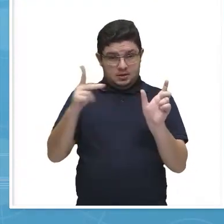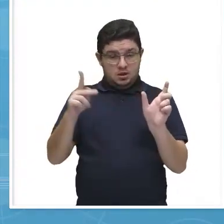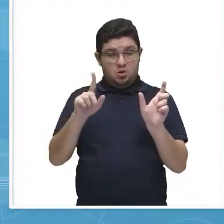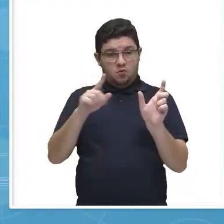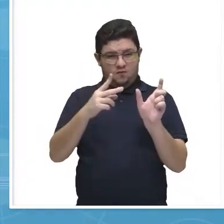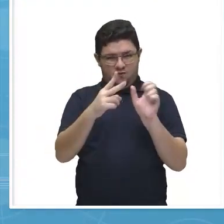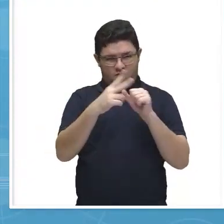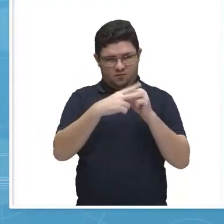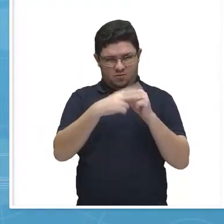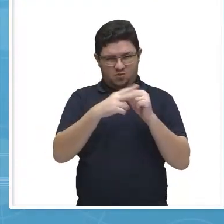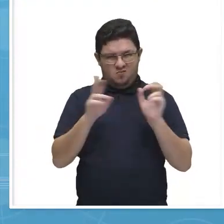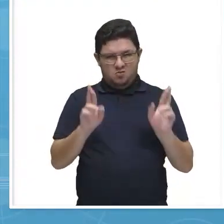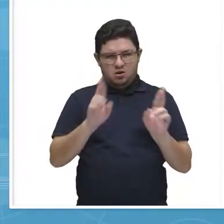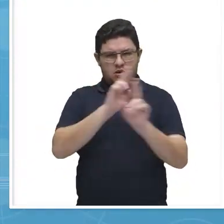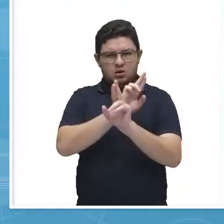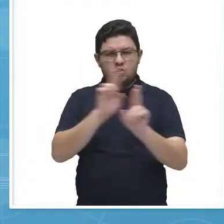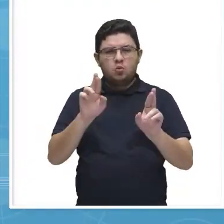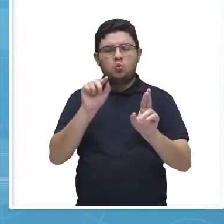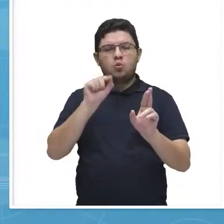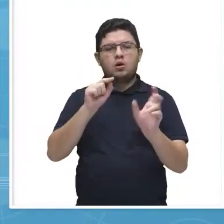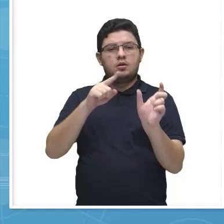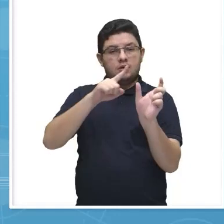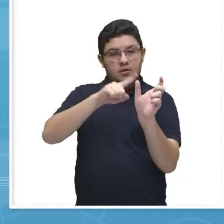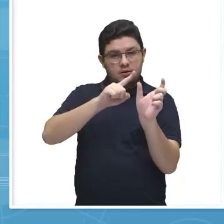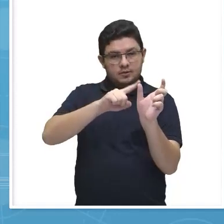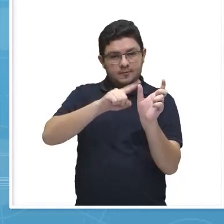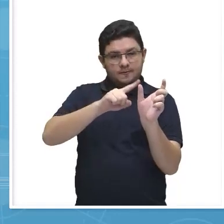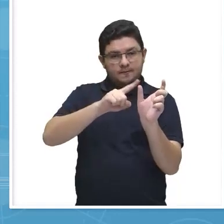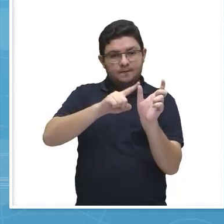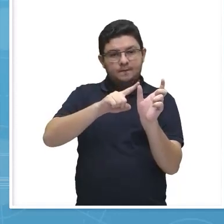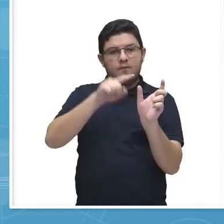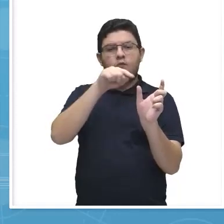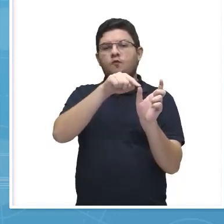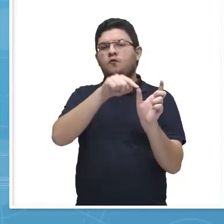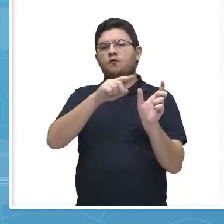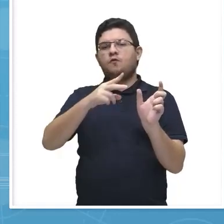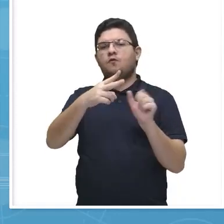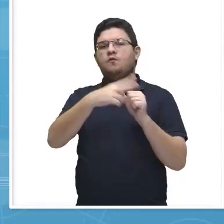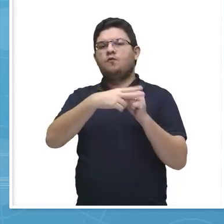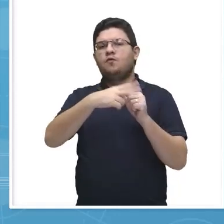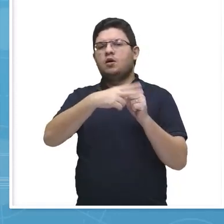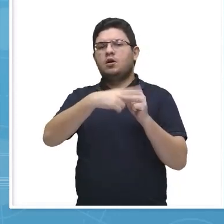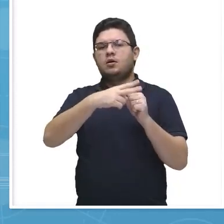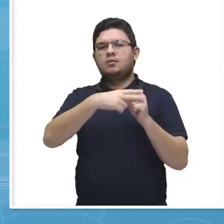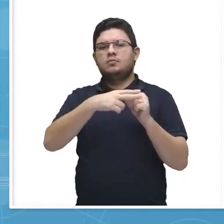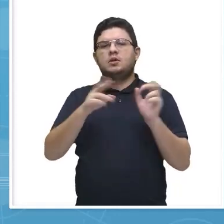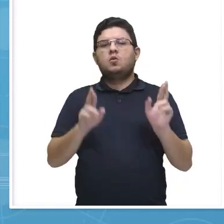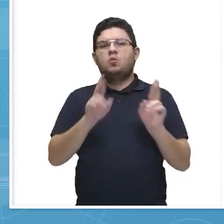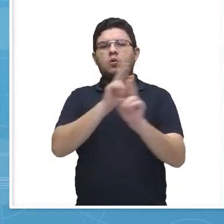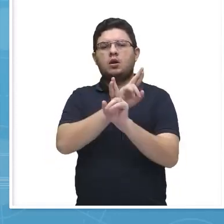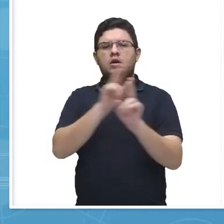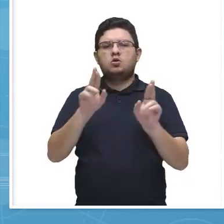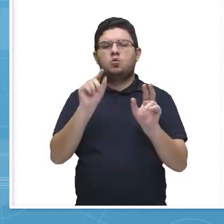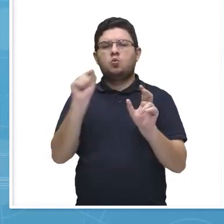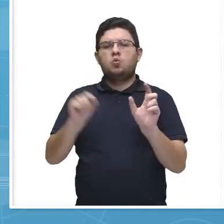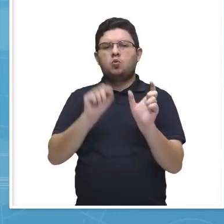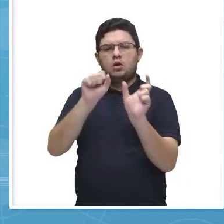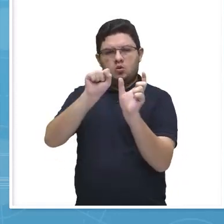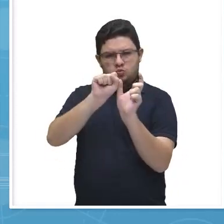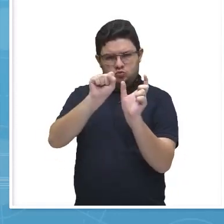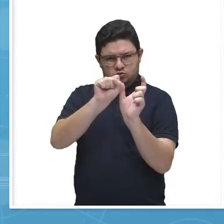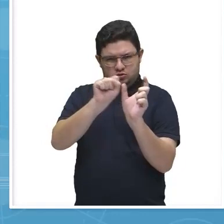que estabelece, né, o verbo estabelece que ele mantém com o sujeito da oração.